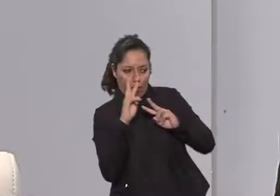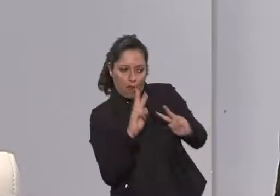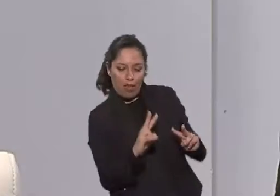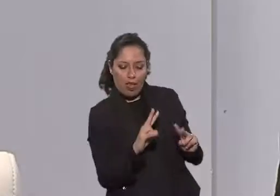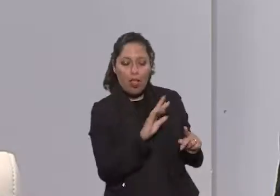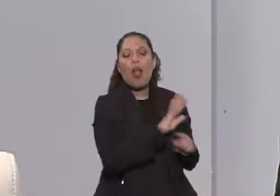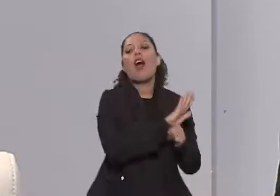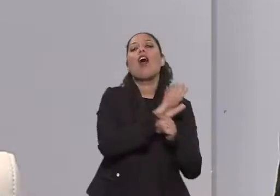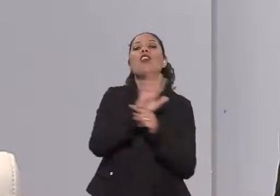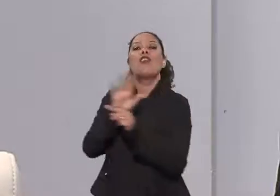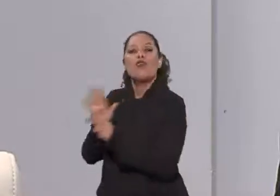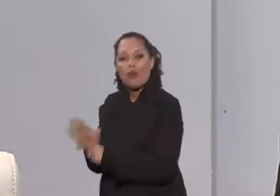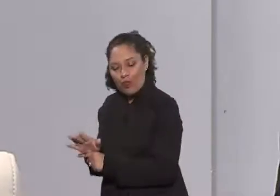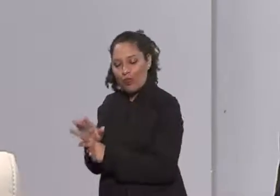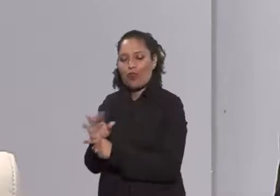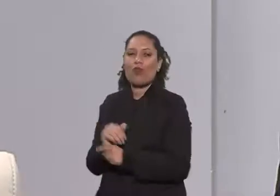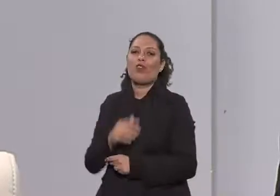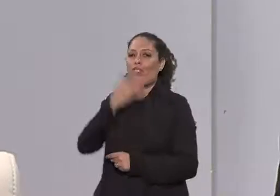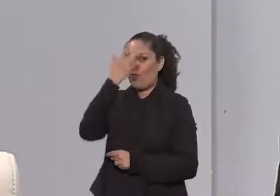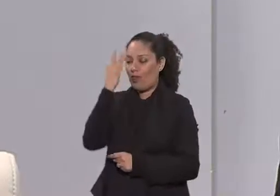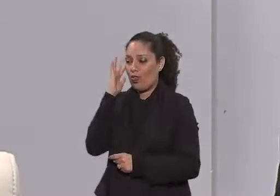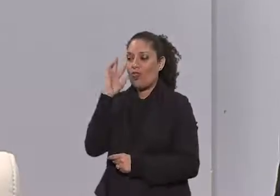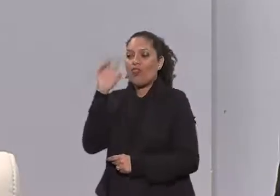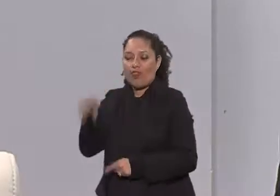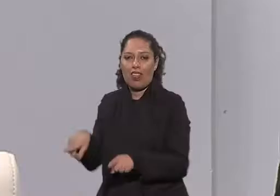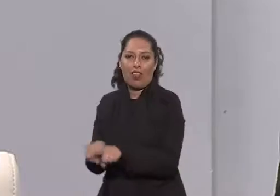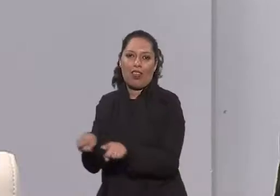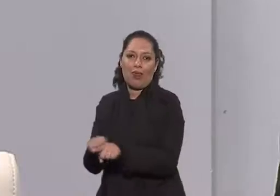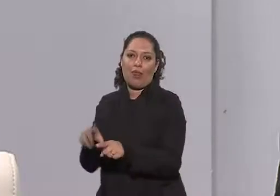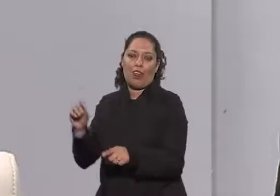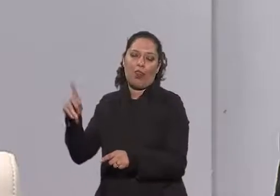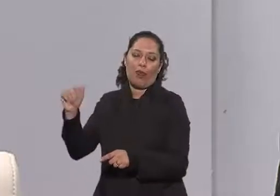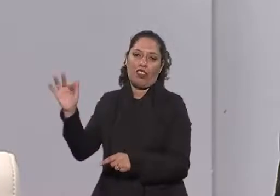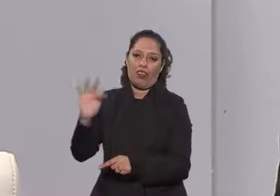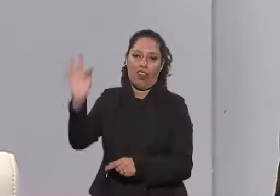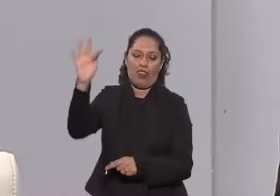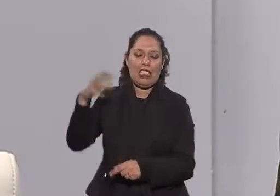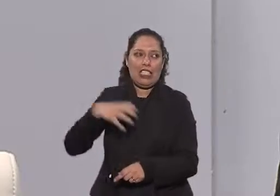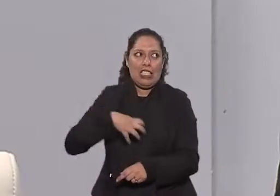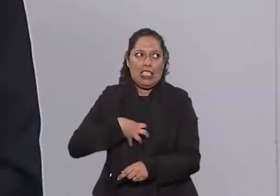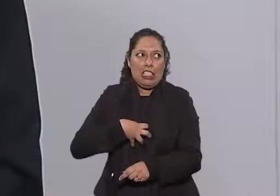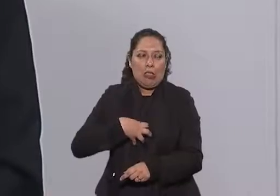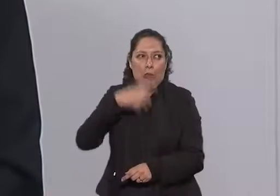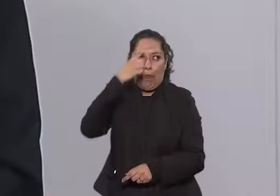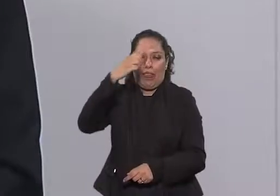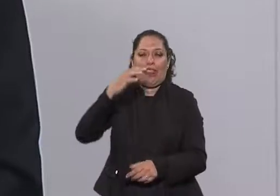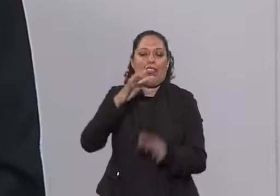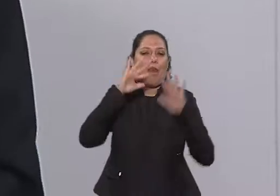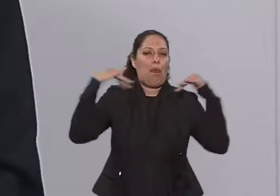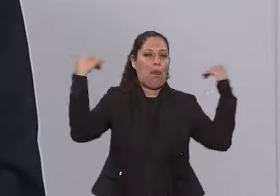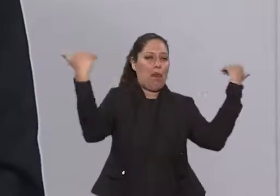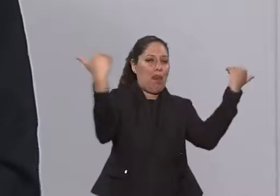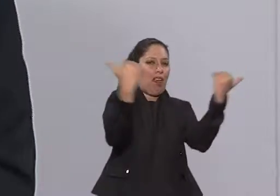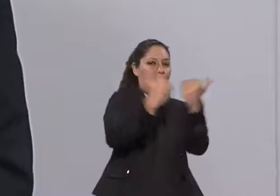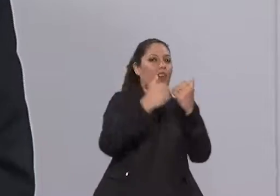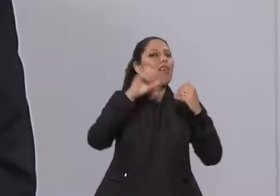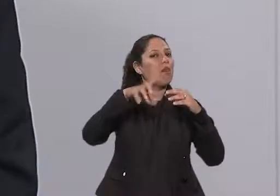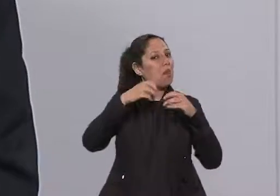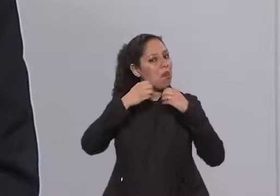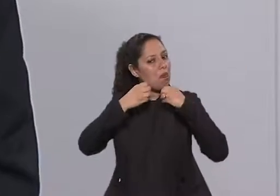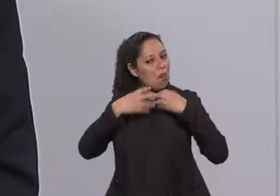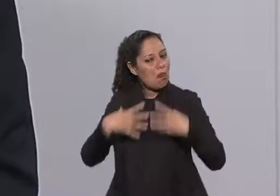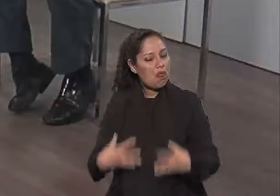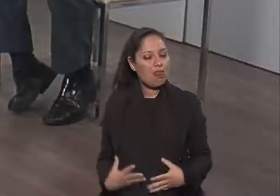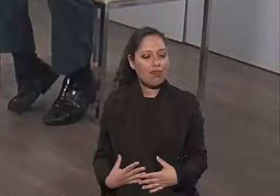então assim imagino maracanã lotado deve ser uma sensação maravilhosa pensa compartilhar essa idéia